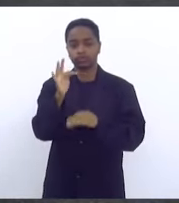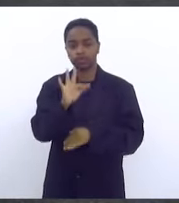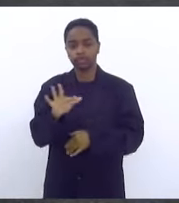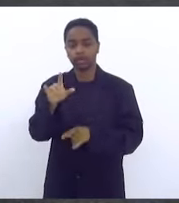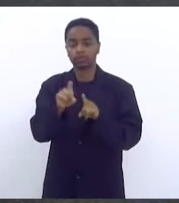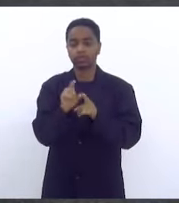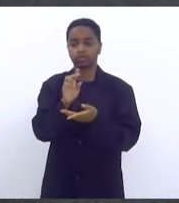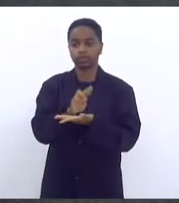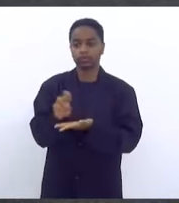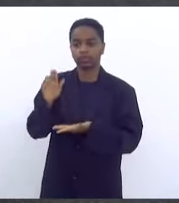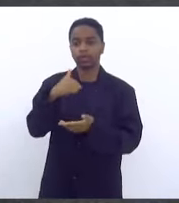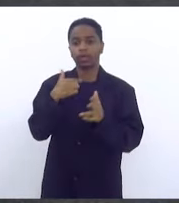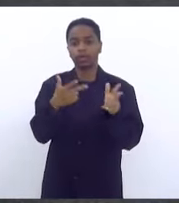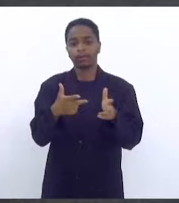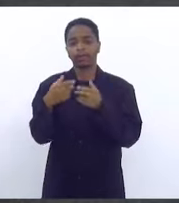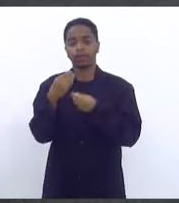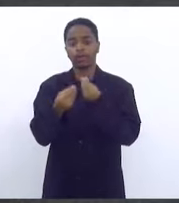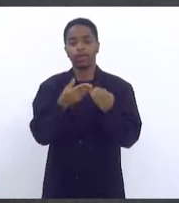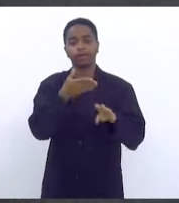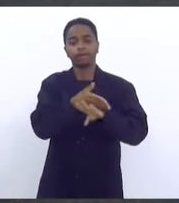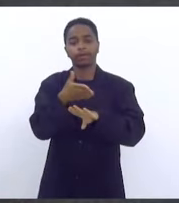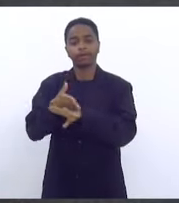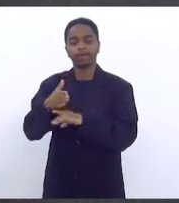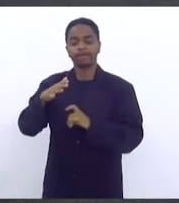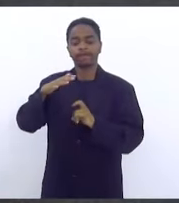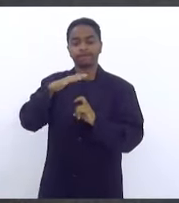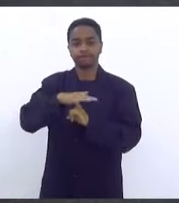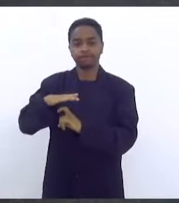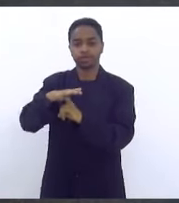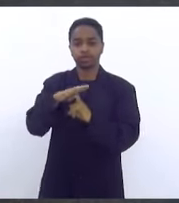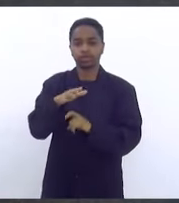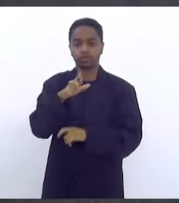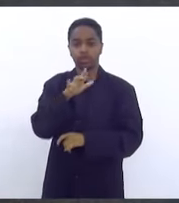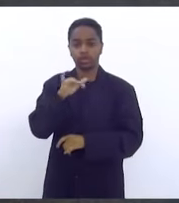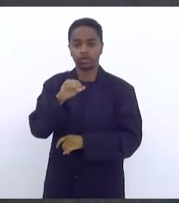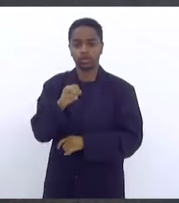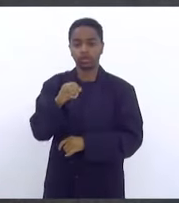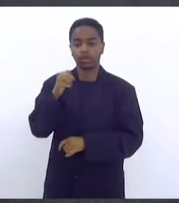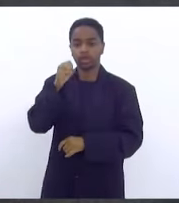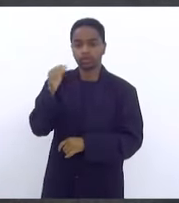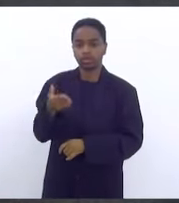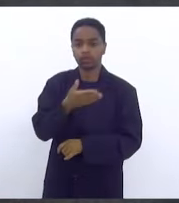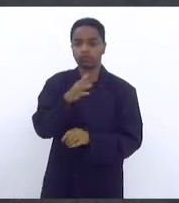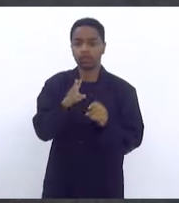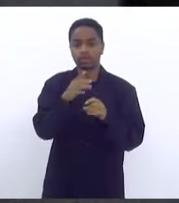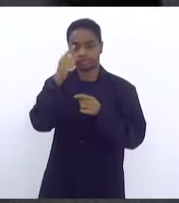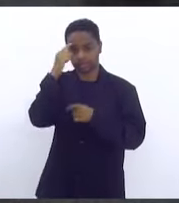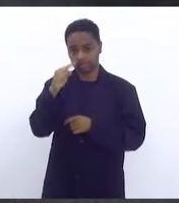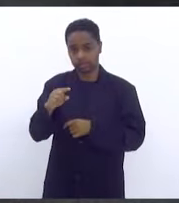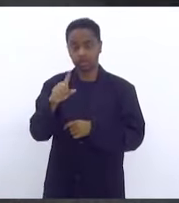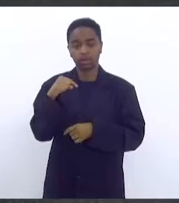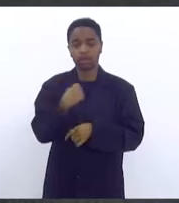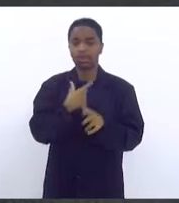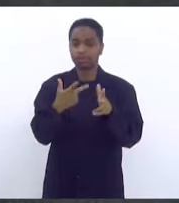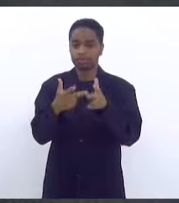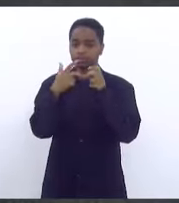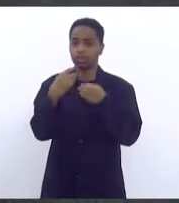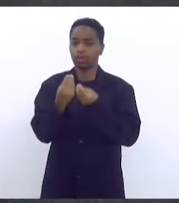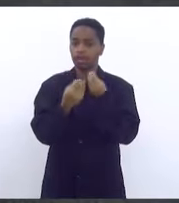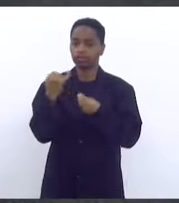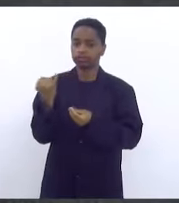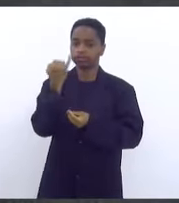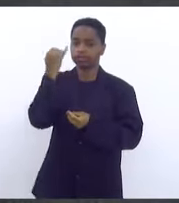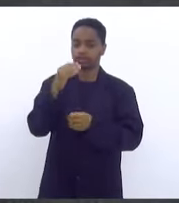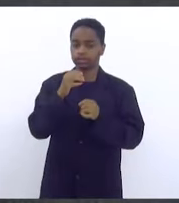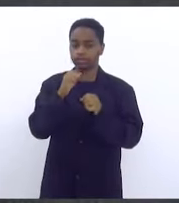a participação de feiras no Rio Innovation Week, a gente viu o quanto que isso foi lúdico, quanto isso foi produtivo para a sociedade.